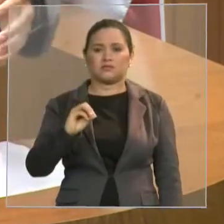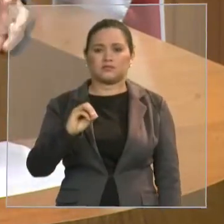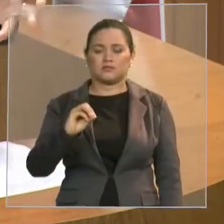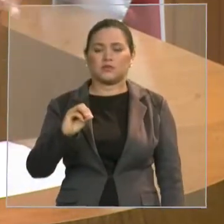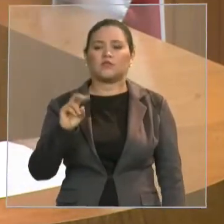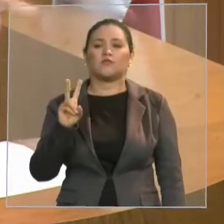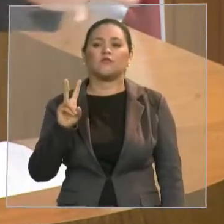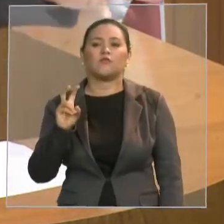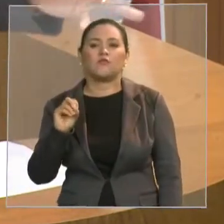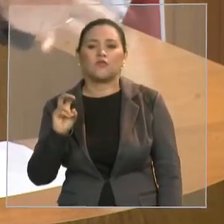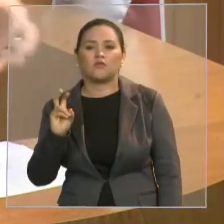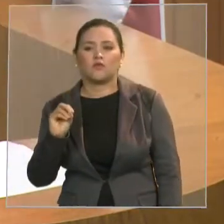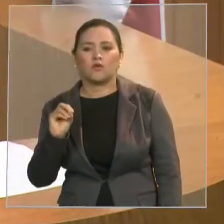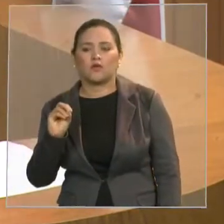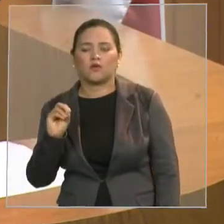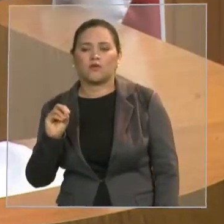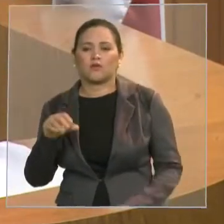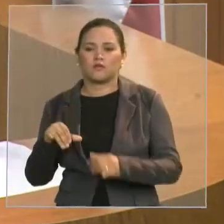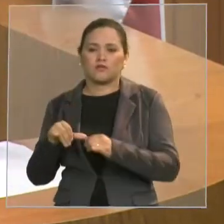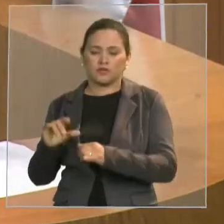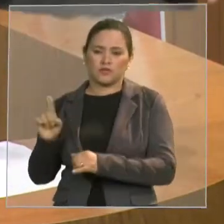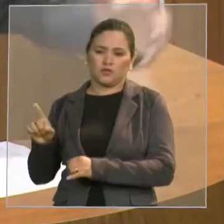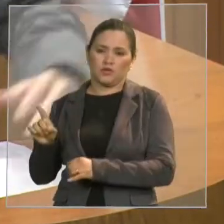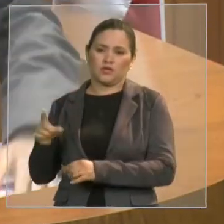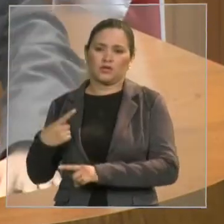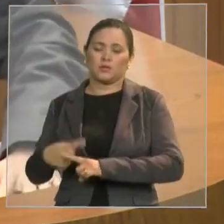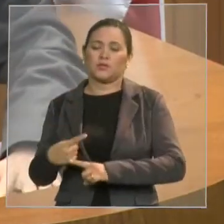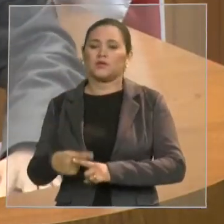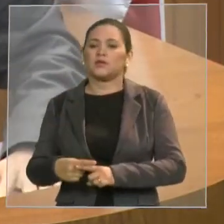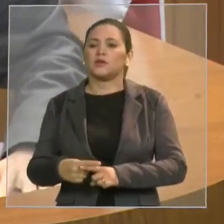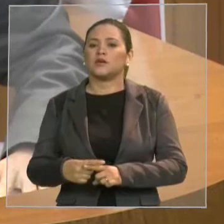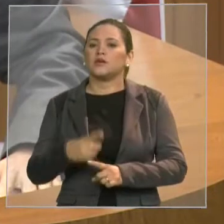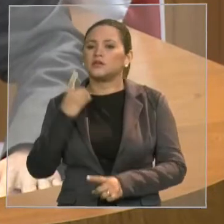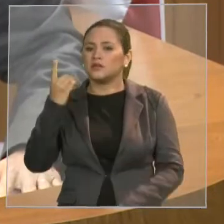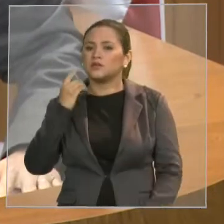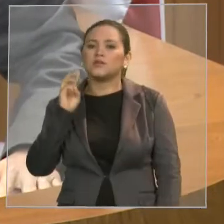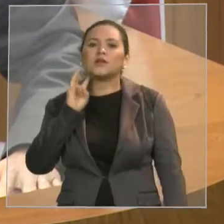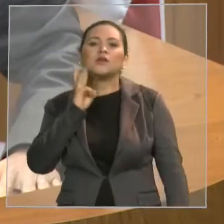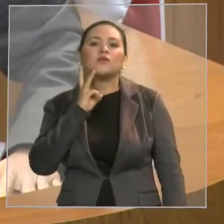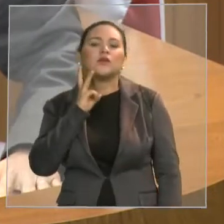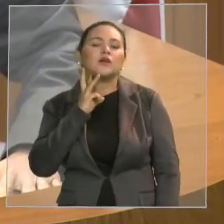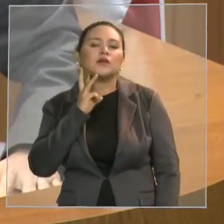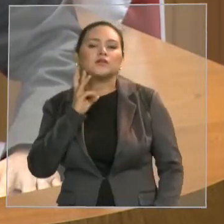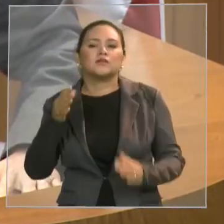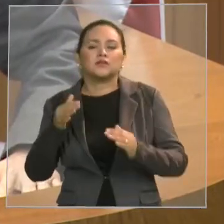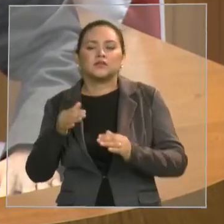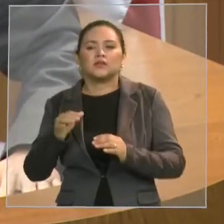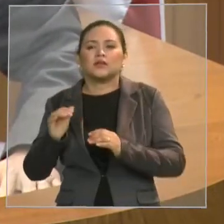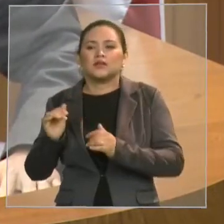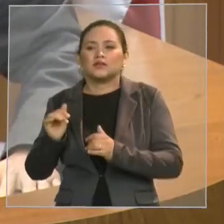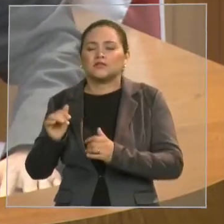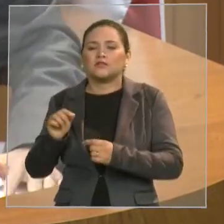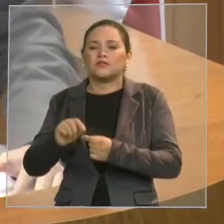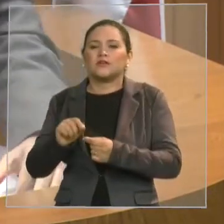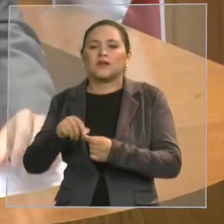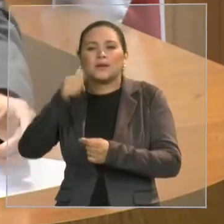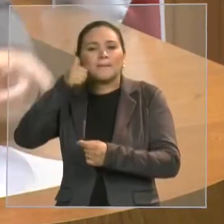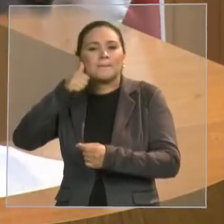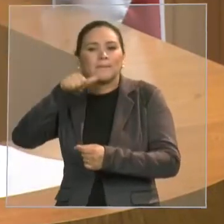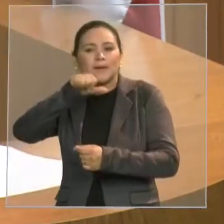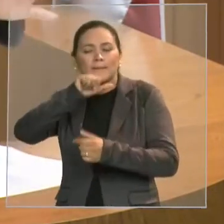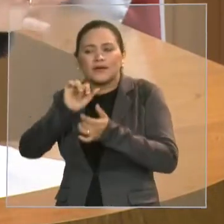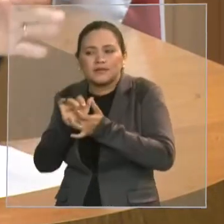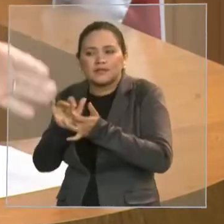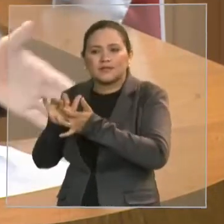Wellington tirou a mãe para fazer esse teatro aqui no plenário da Assembleia Legislativa, presidente Otelino. E o que